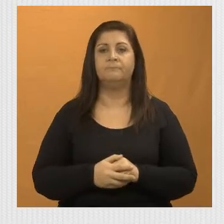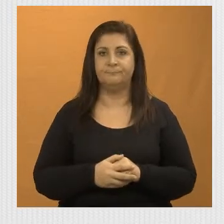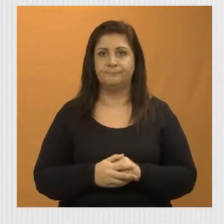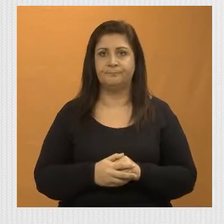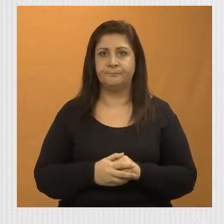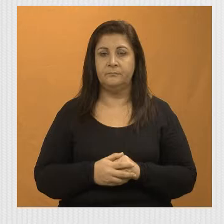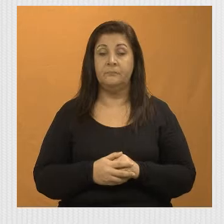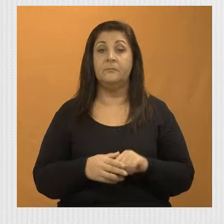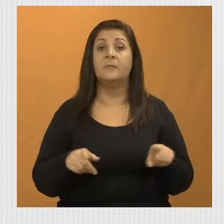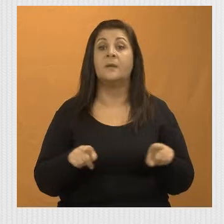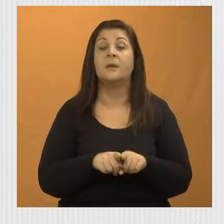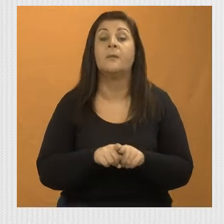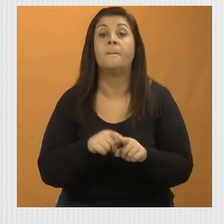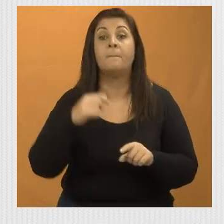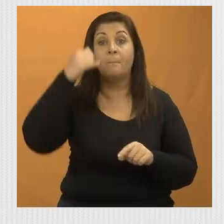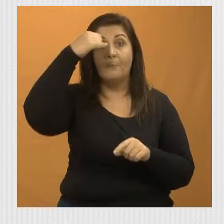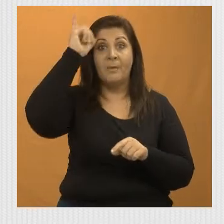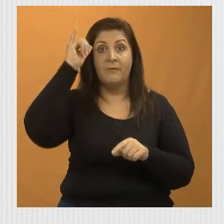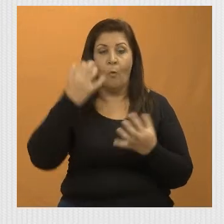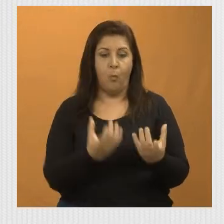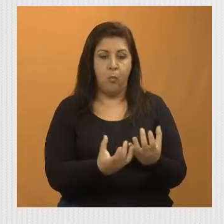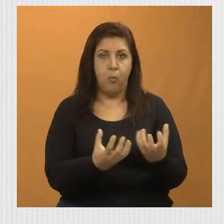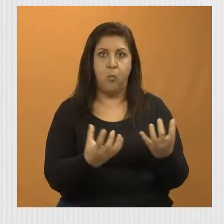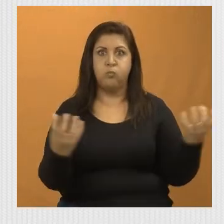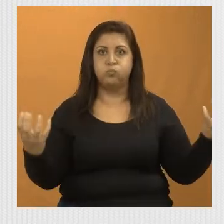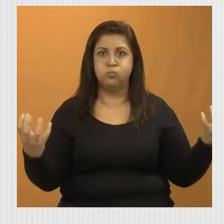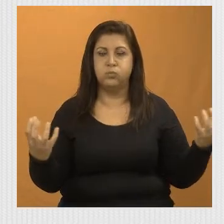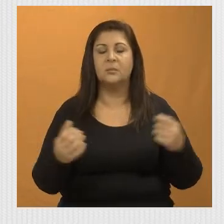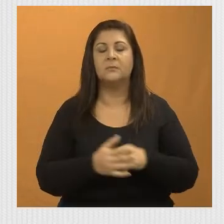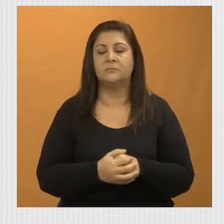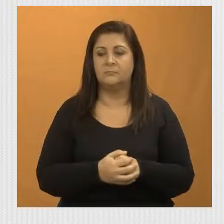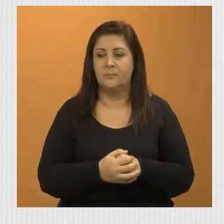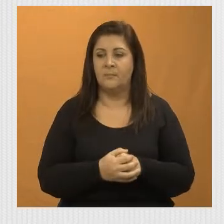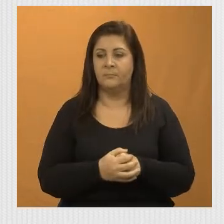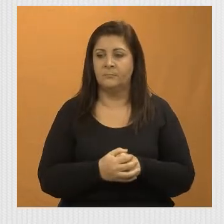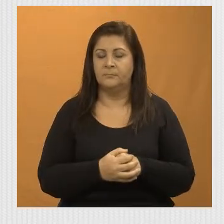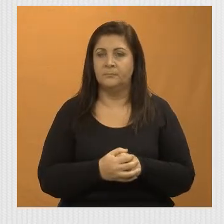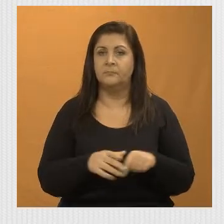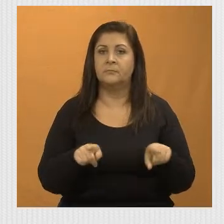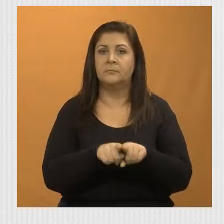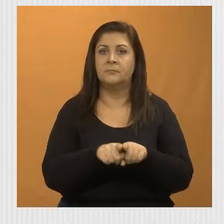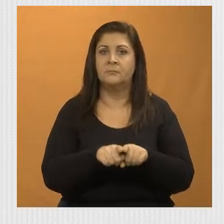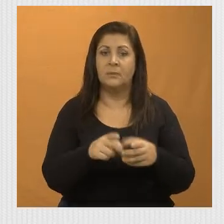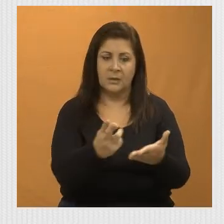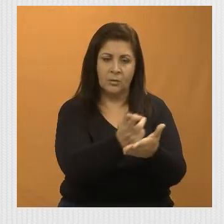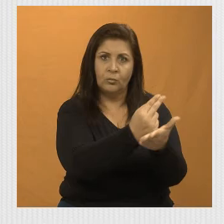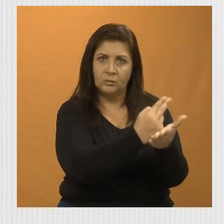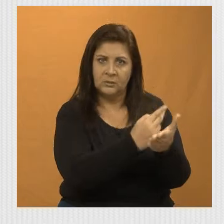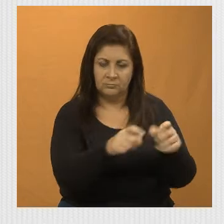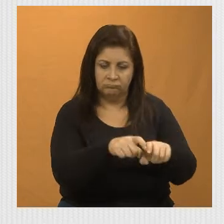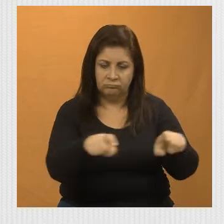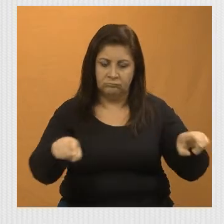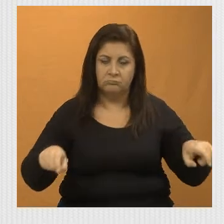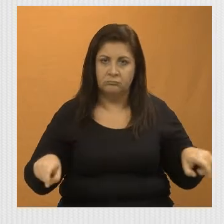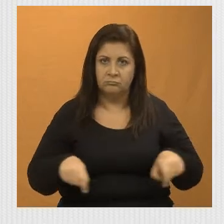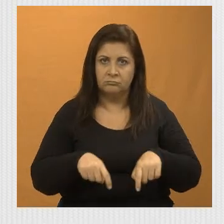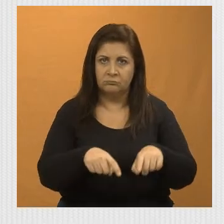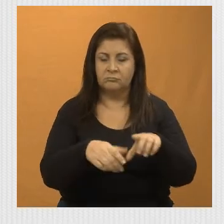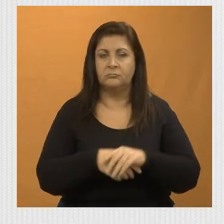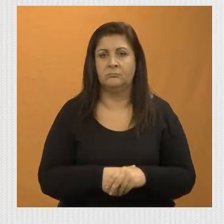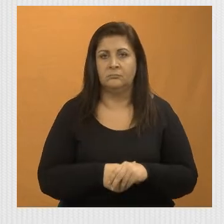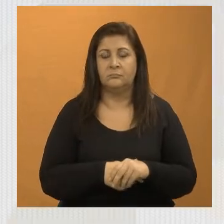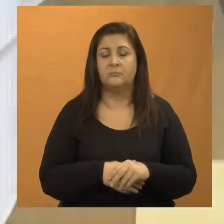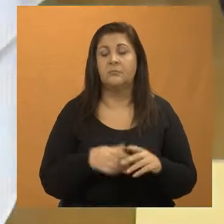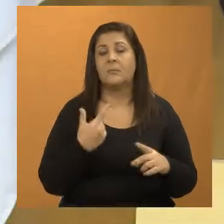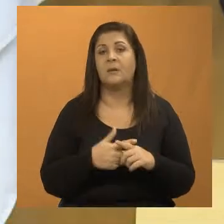combate a incêndio e plano de fuga, emissão de plantas com designação das áreas emitidas. Não adianta